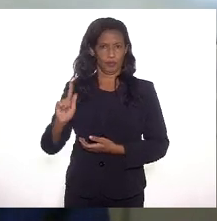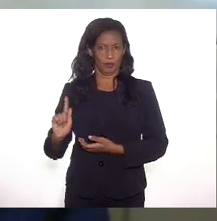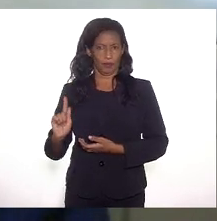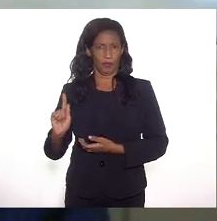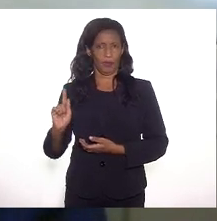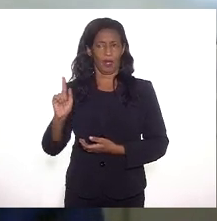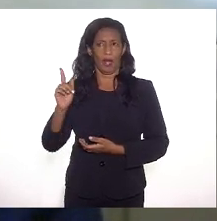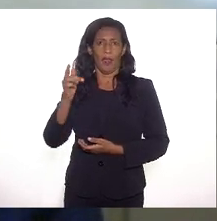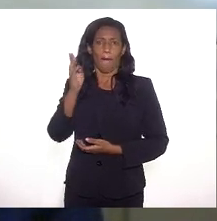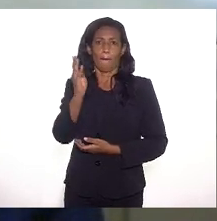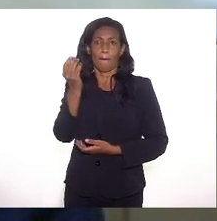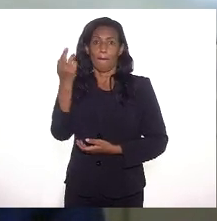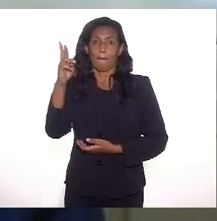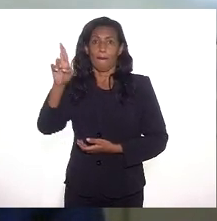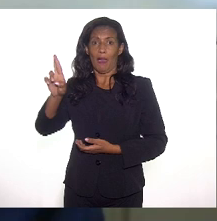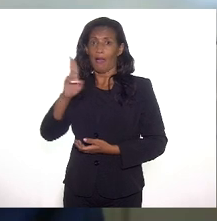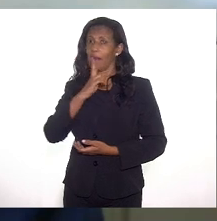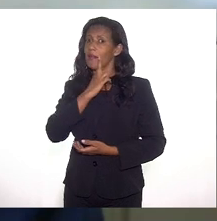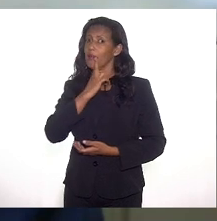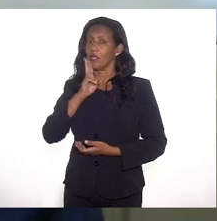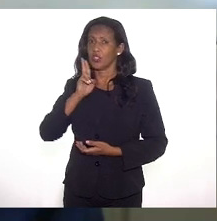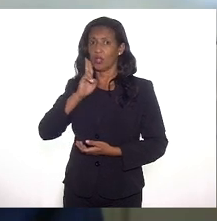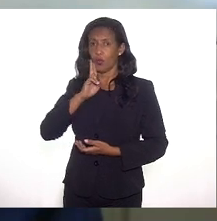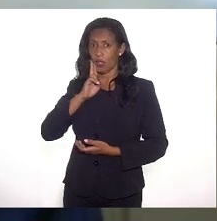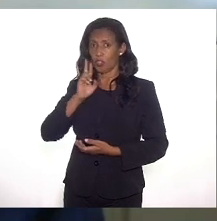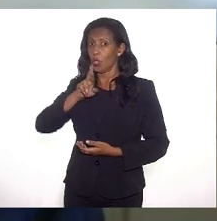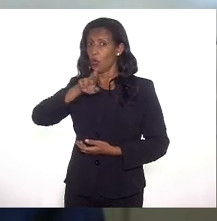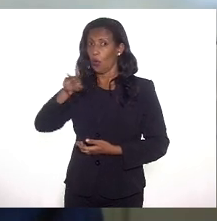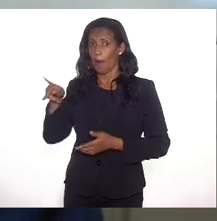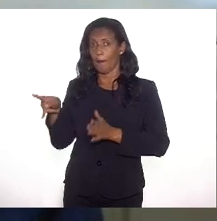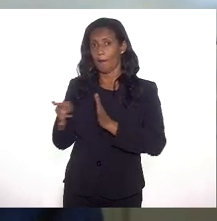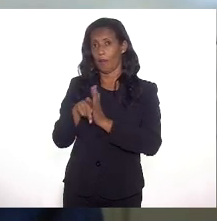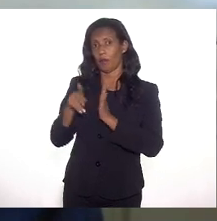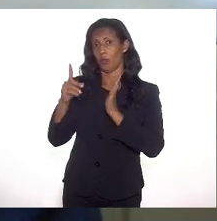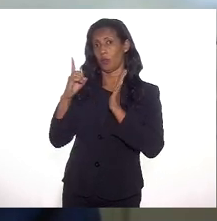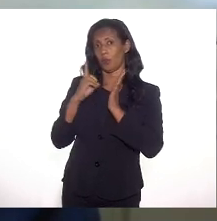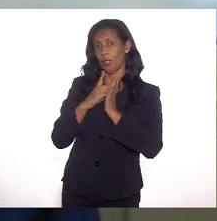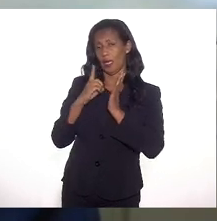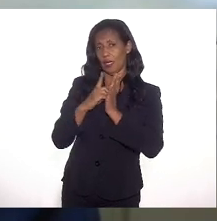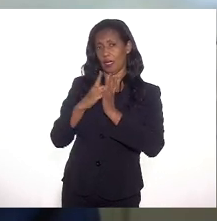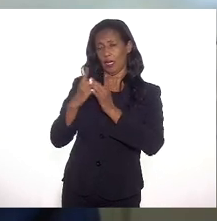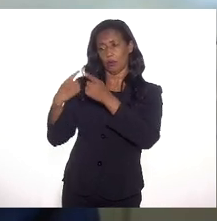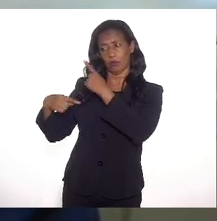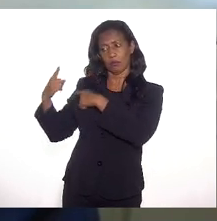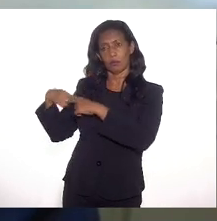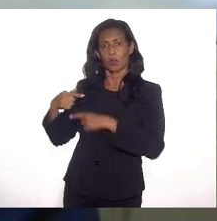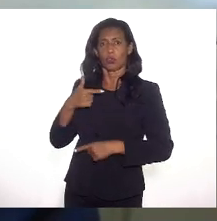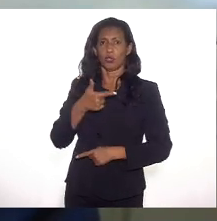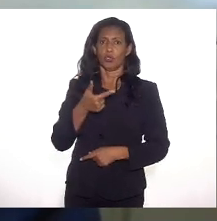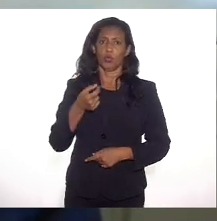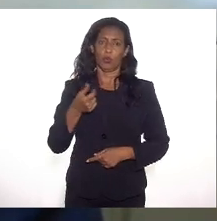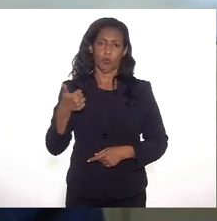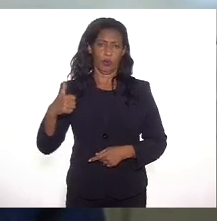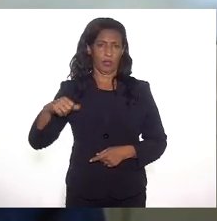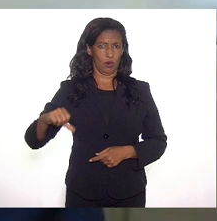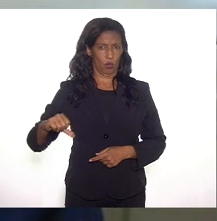fazia parte do decreto anterior de 2019.